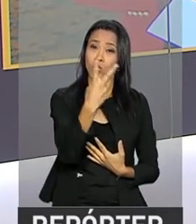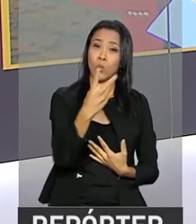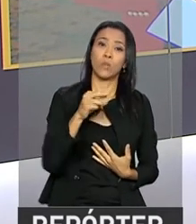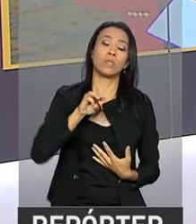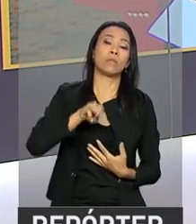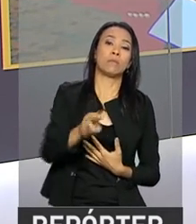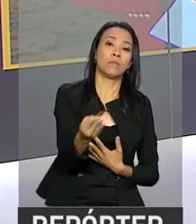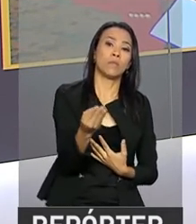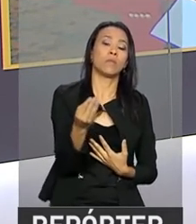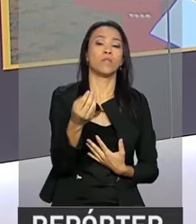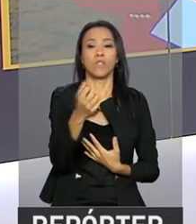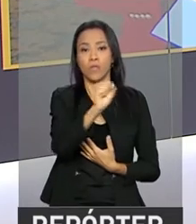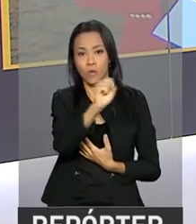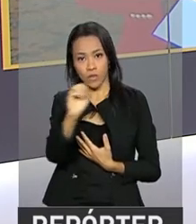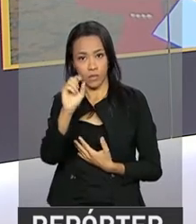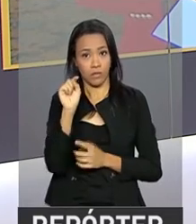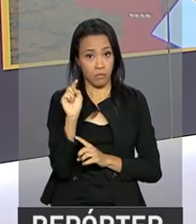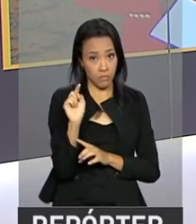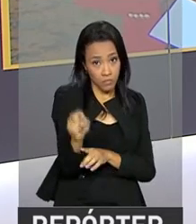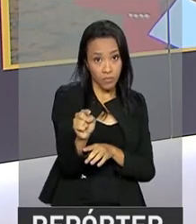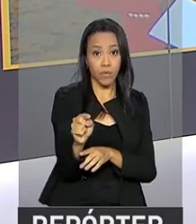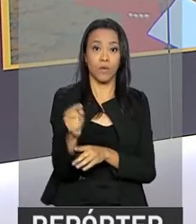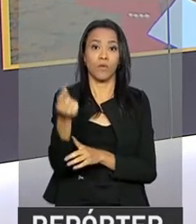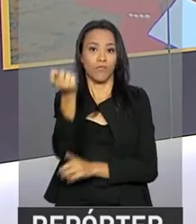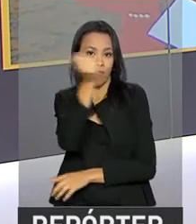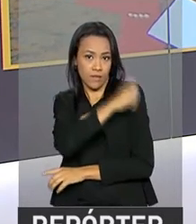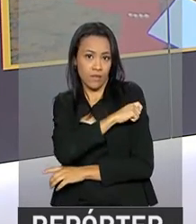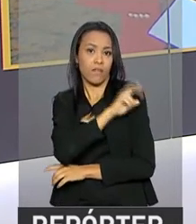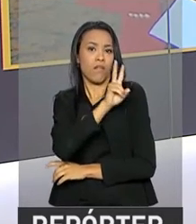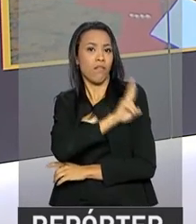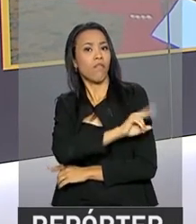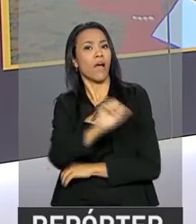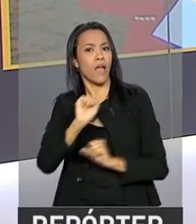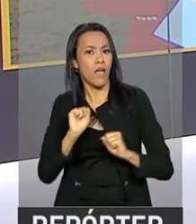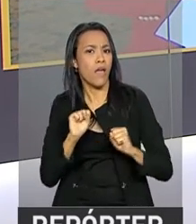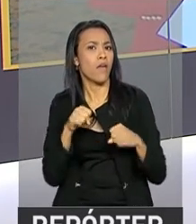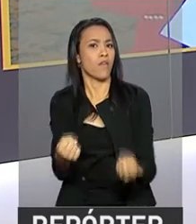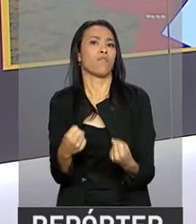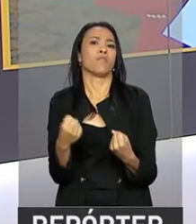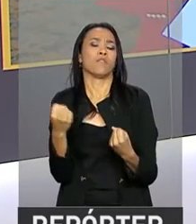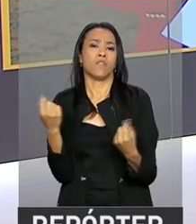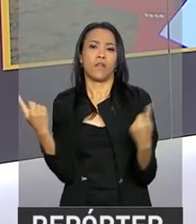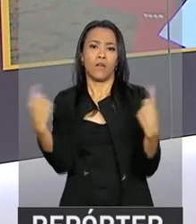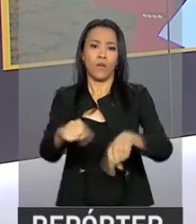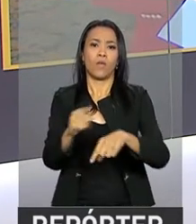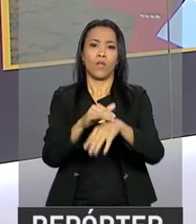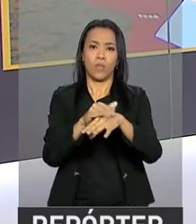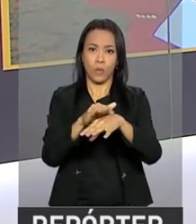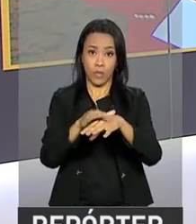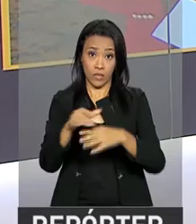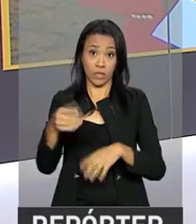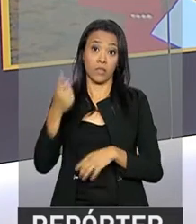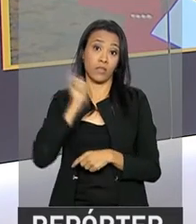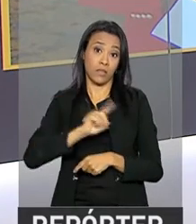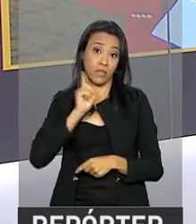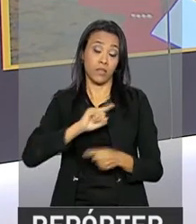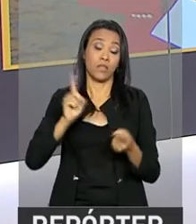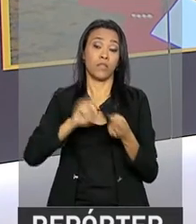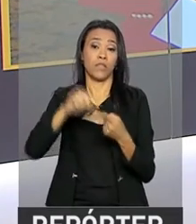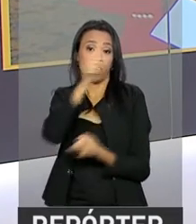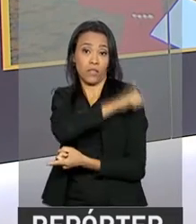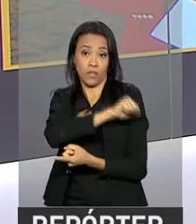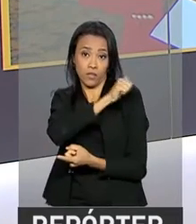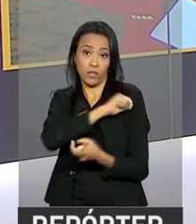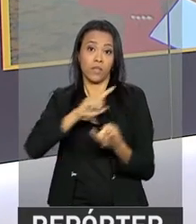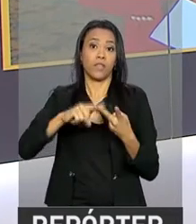doses extras de vacina vão reforçar o combate à doença em Minas Gerais, Espírito Santo, Rio de Janeiro e Bahia. Vamos então saber